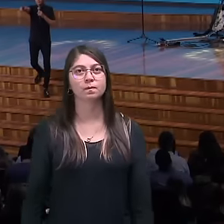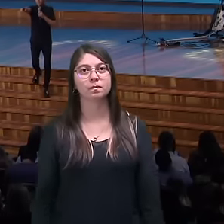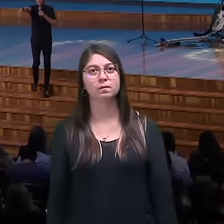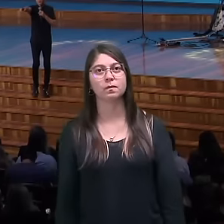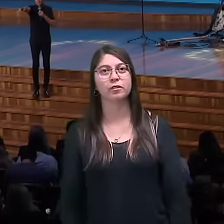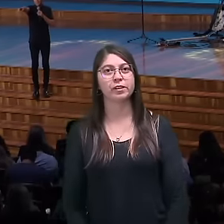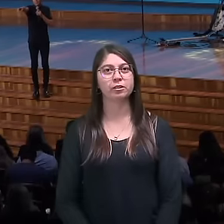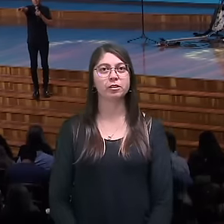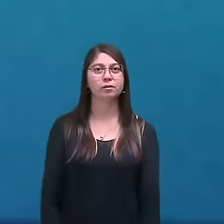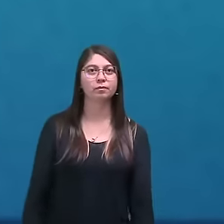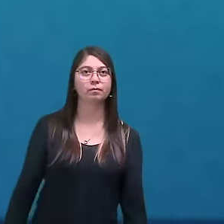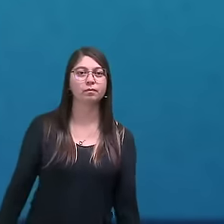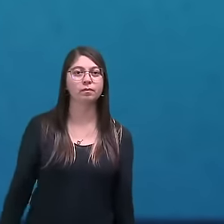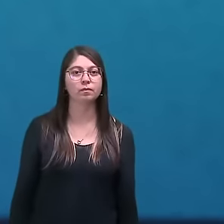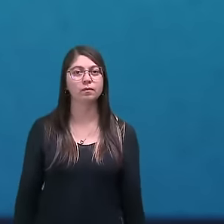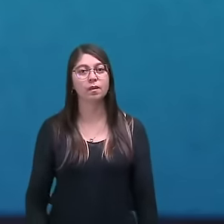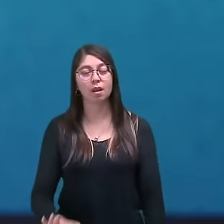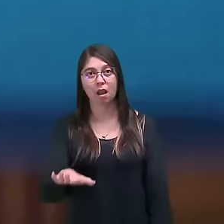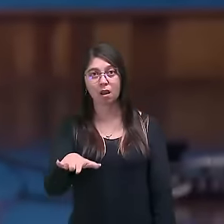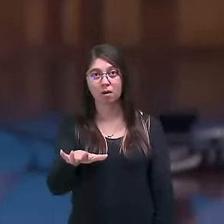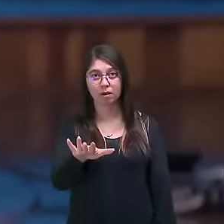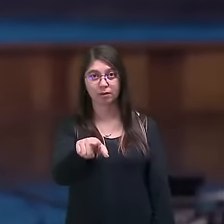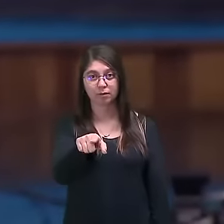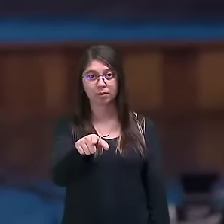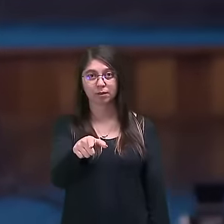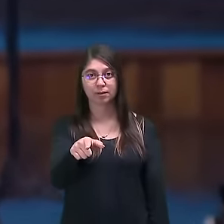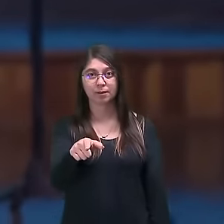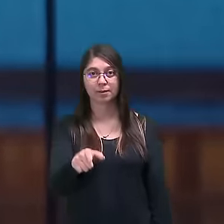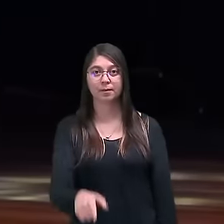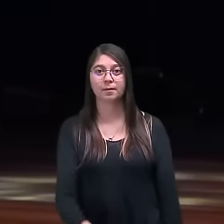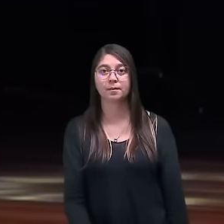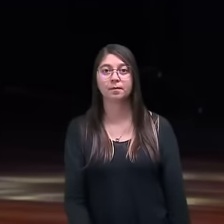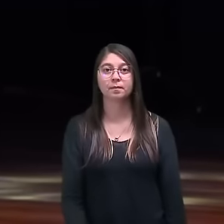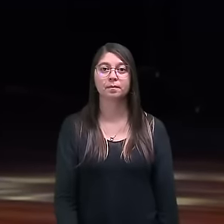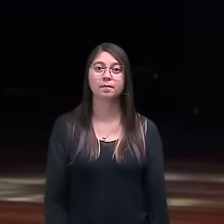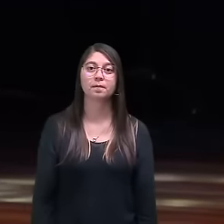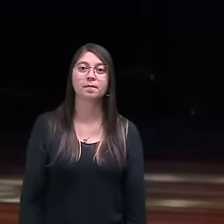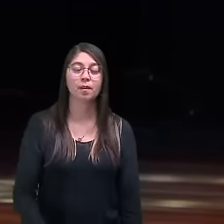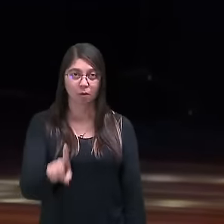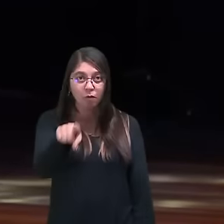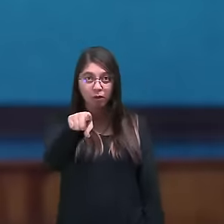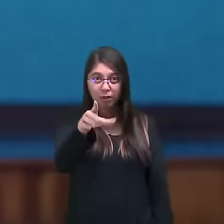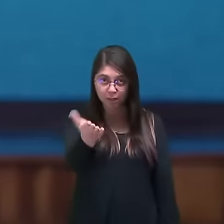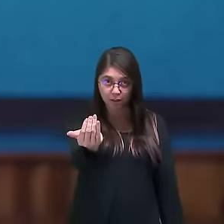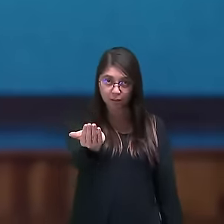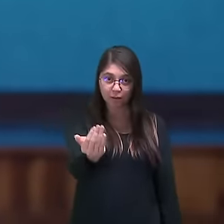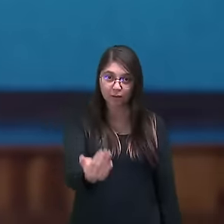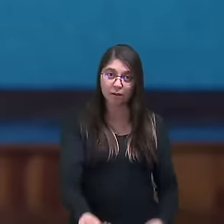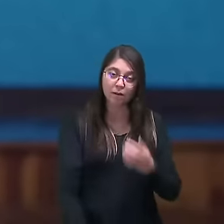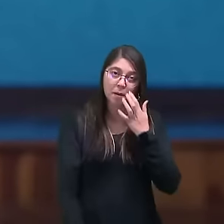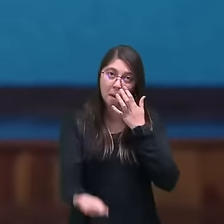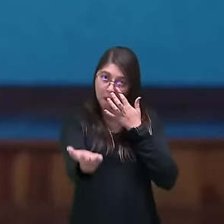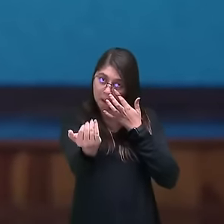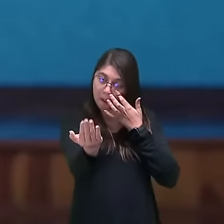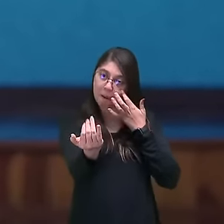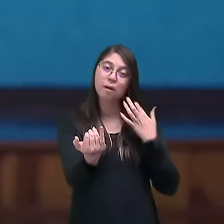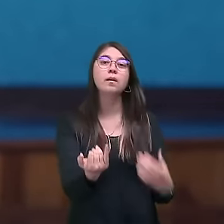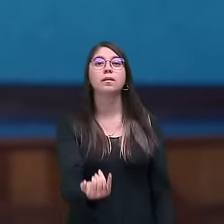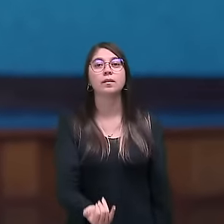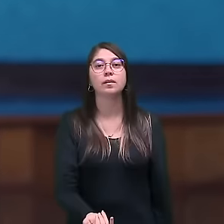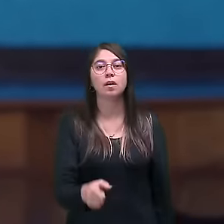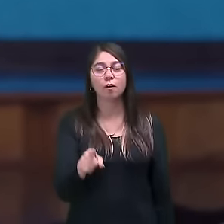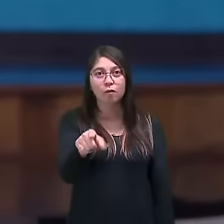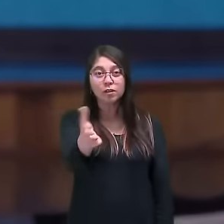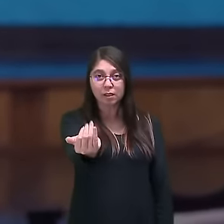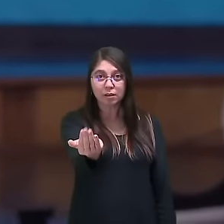Amigo de camisa preta, ven pegar mi mano. Você que, você, corre. No, el de aquí que está